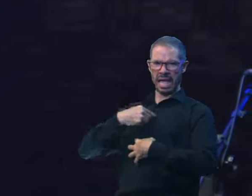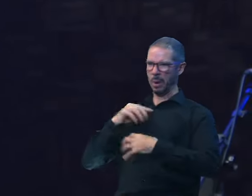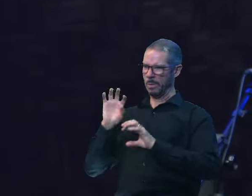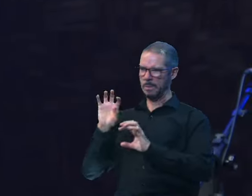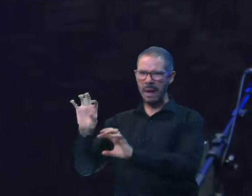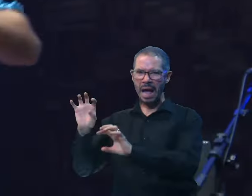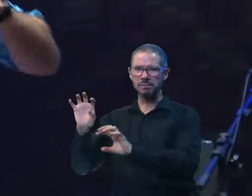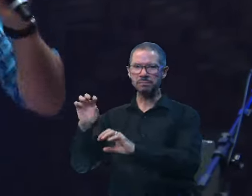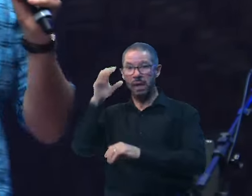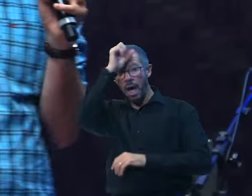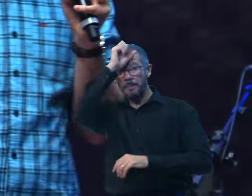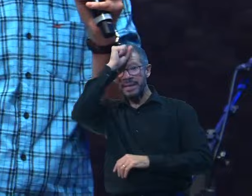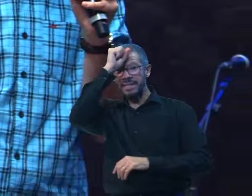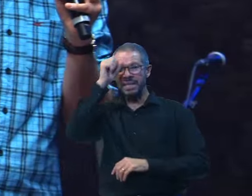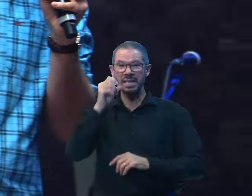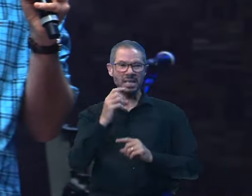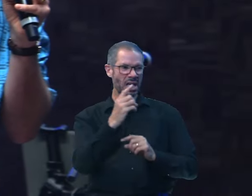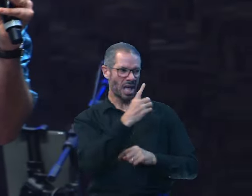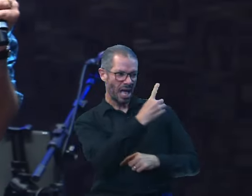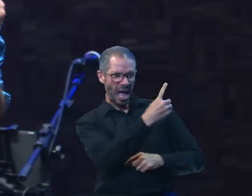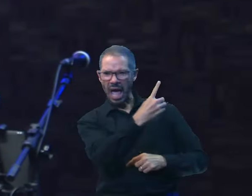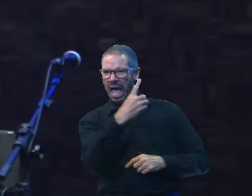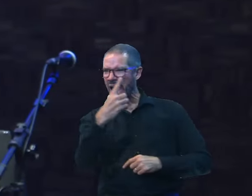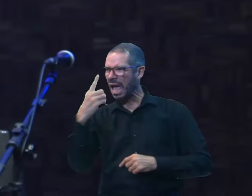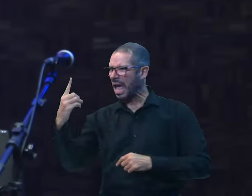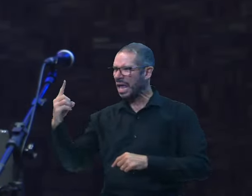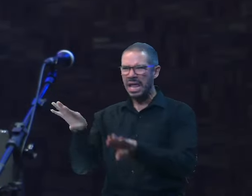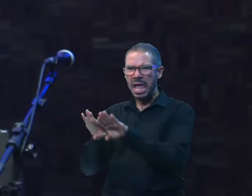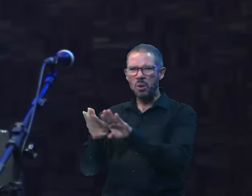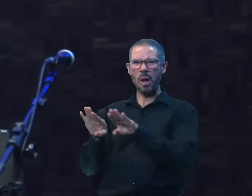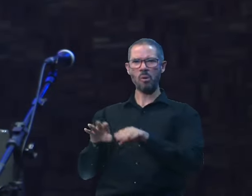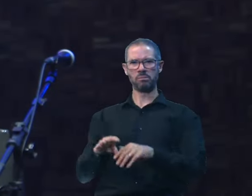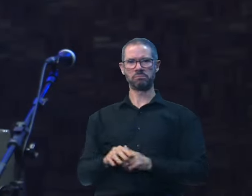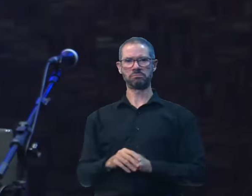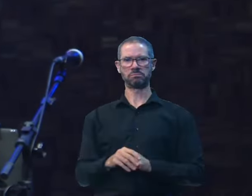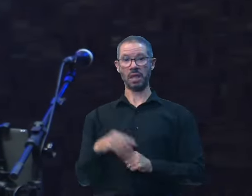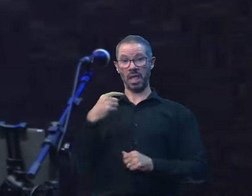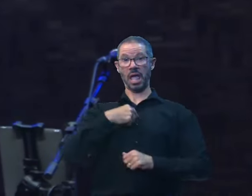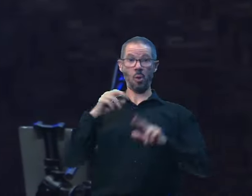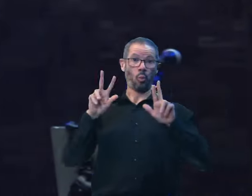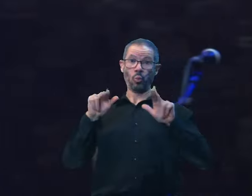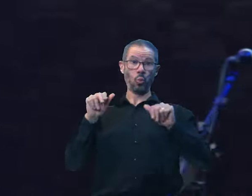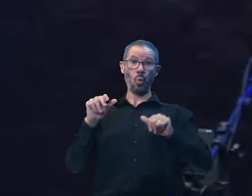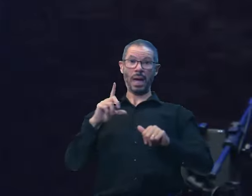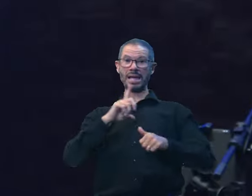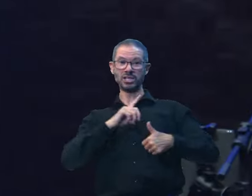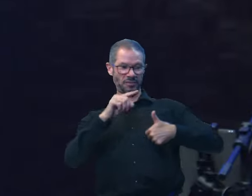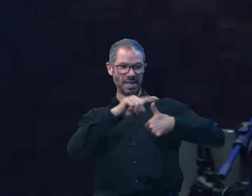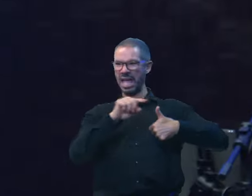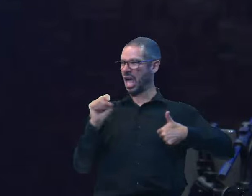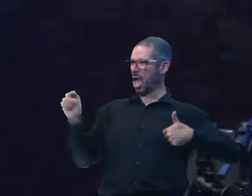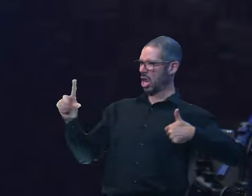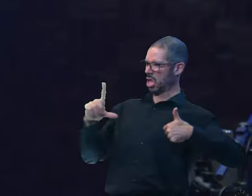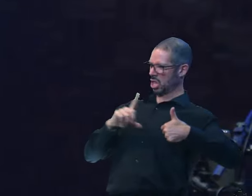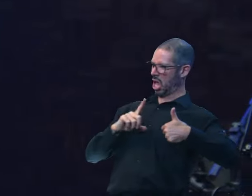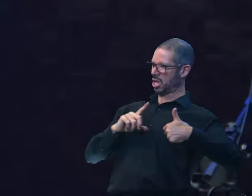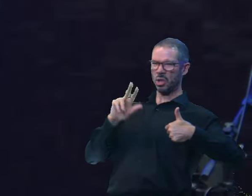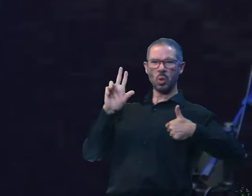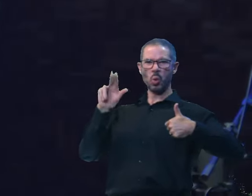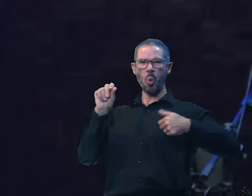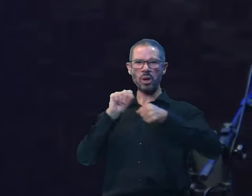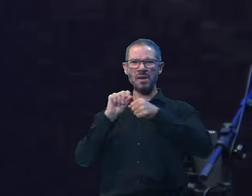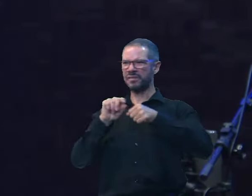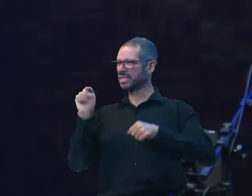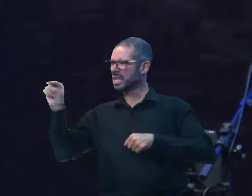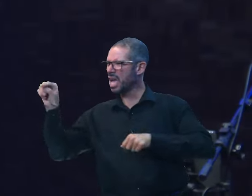Eu tive que aprender assim, ele que aprenda desse jeito. Eu nunca tive isso que ele teve. Eu nunca fiz isso